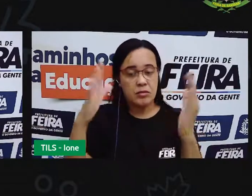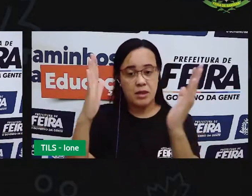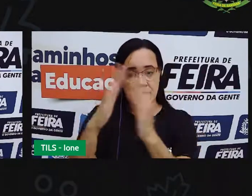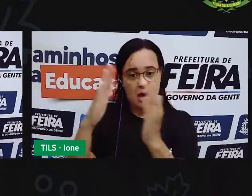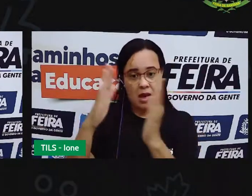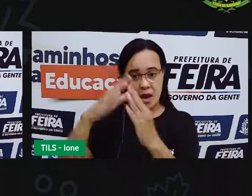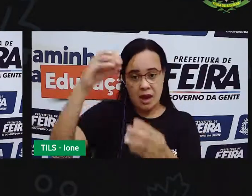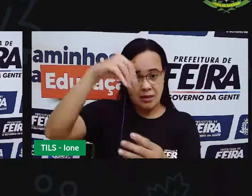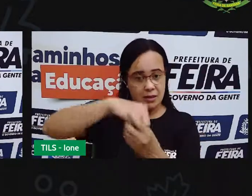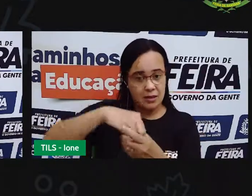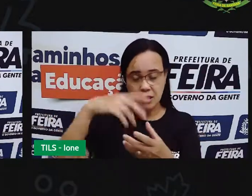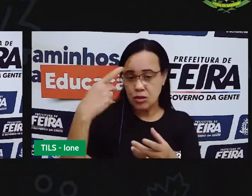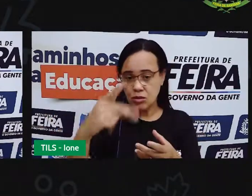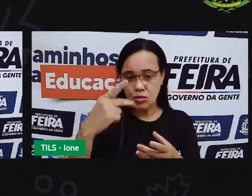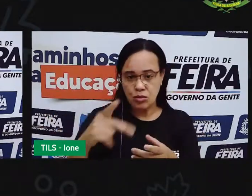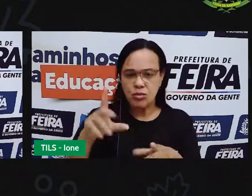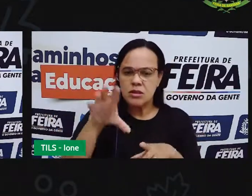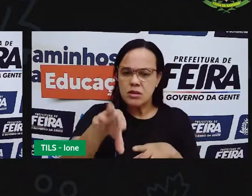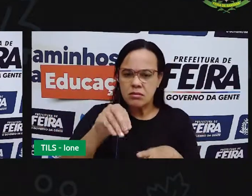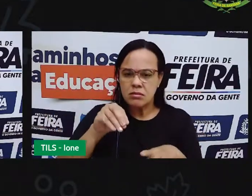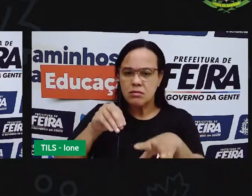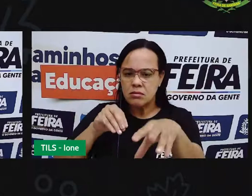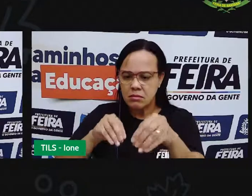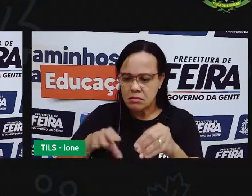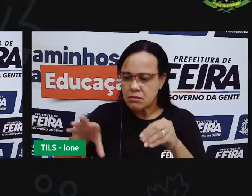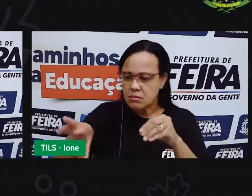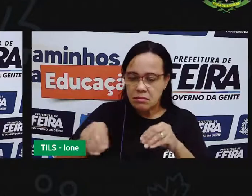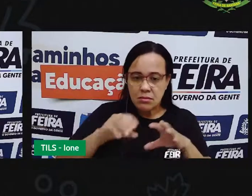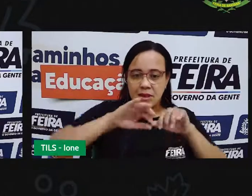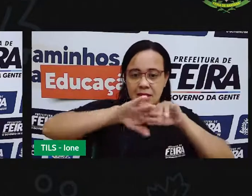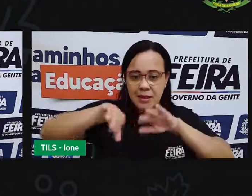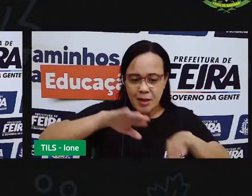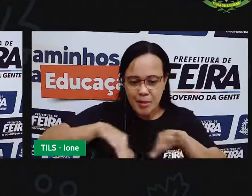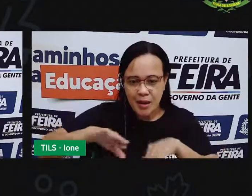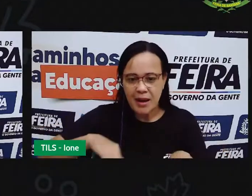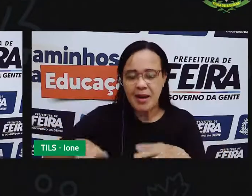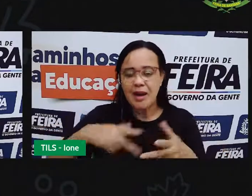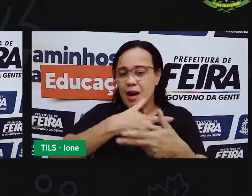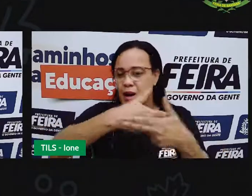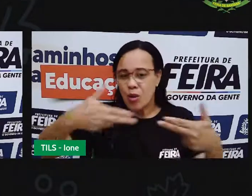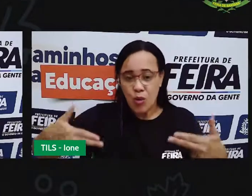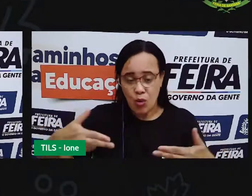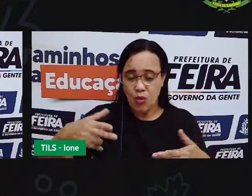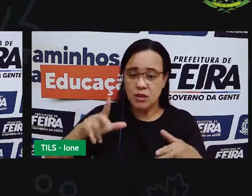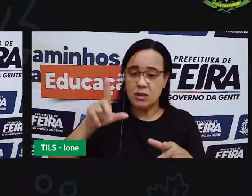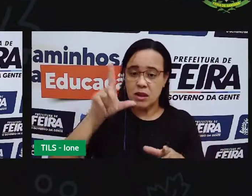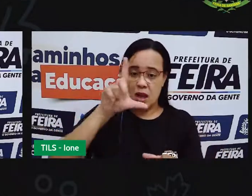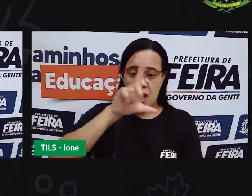o que não é lixo. Pode ainda ter uma função, tá bom?